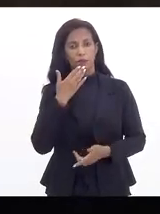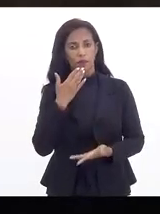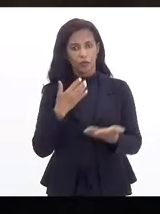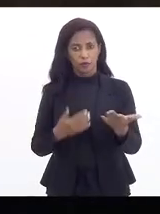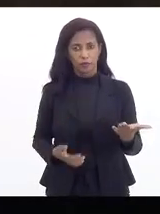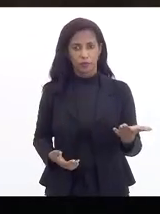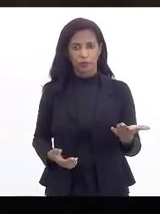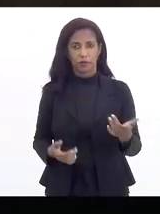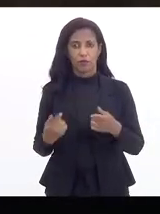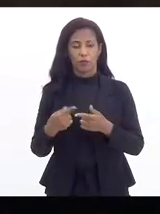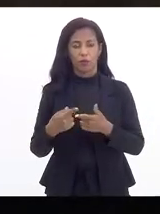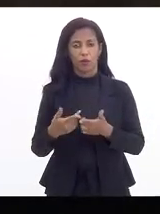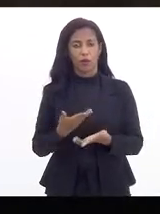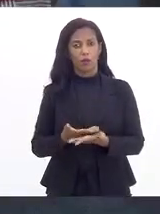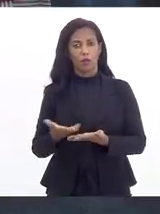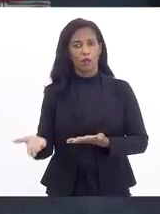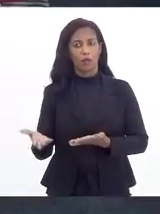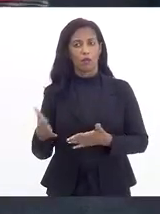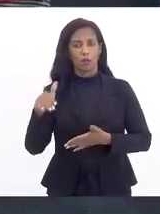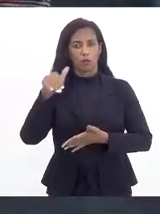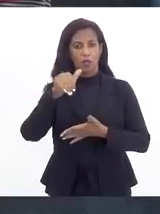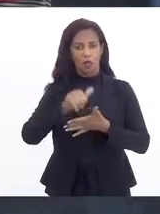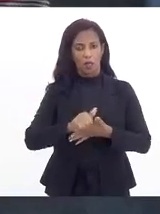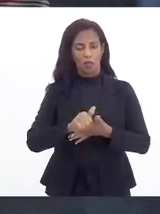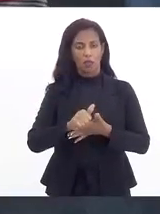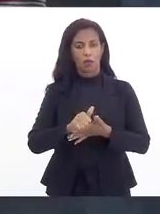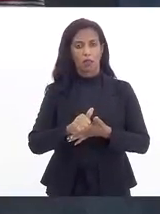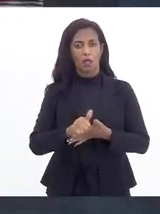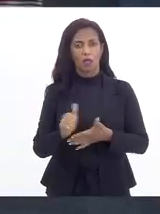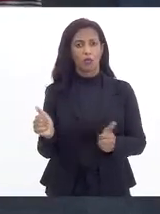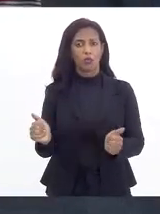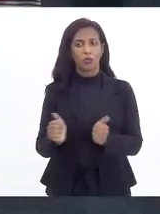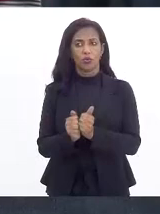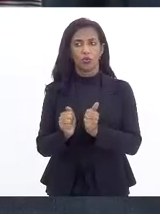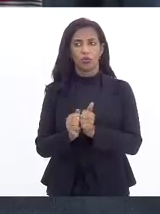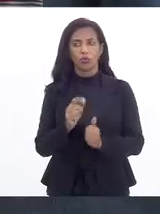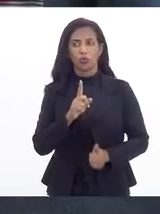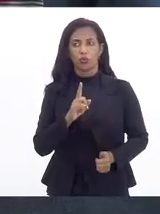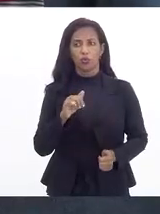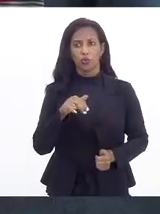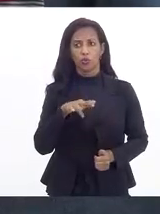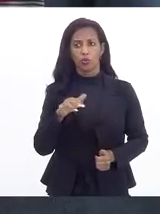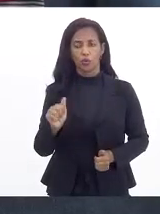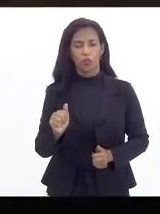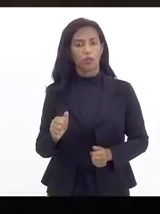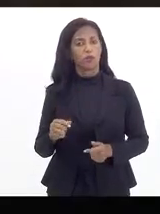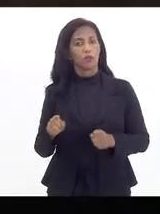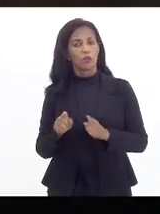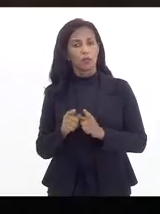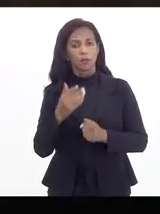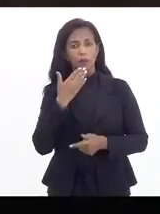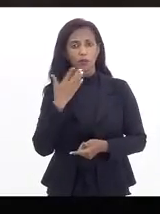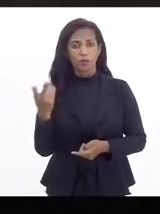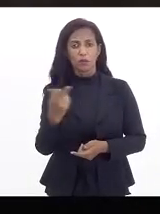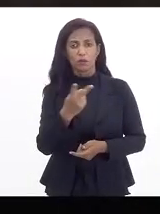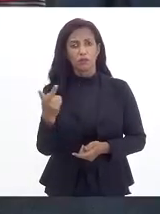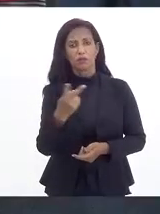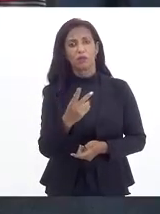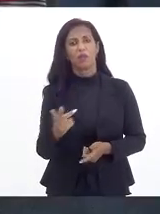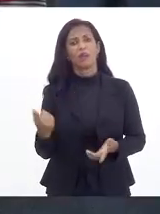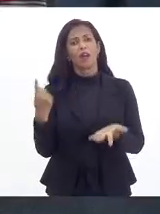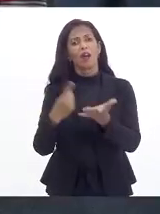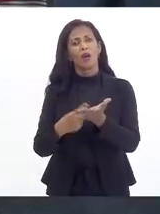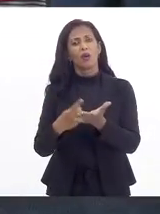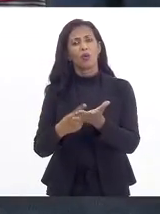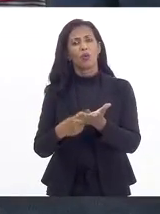Excelência, porque o encaminhamento seria anexar o projeto do deputado Dionísio ao de Vossa Excelência. Eu queria, inclusive, solicitar a Vossa Excelência que compusesse um